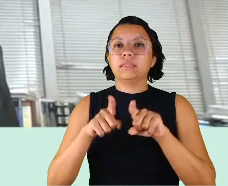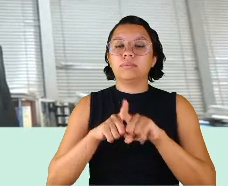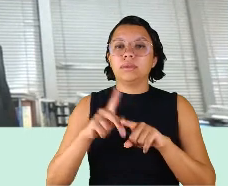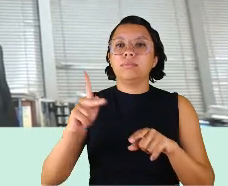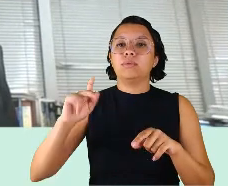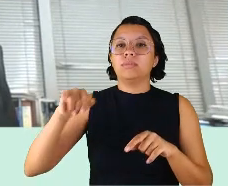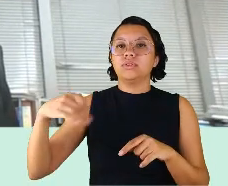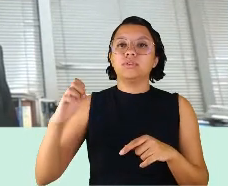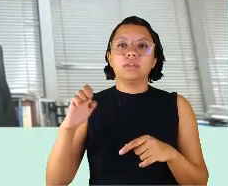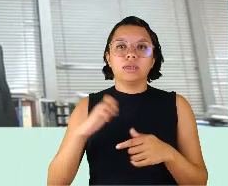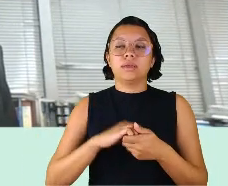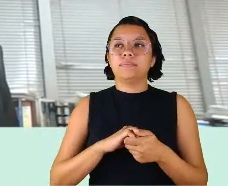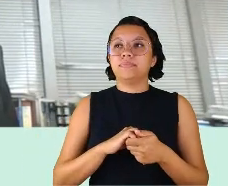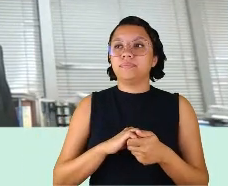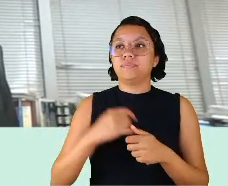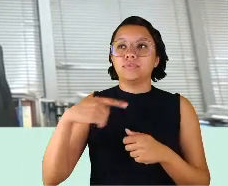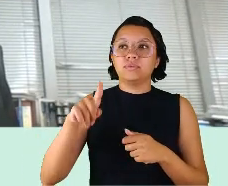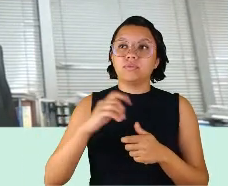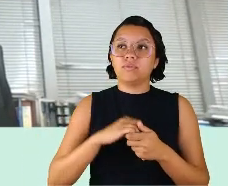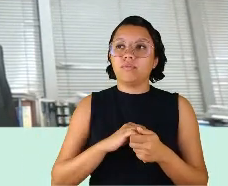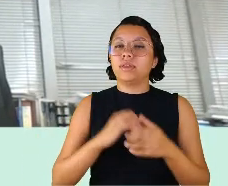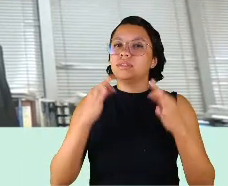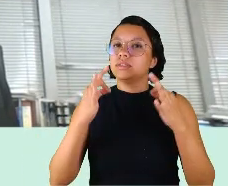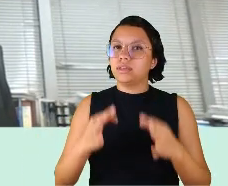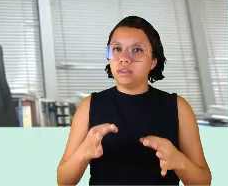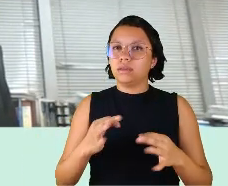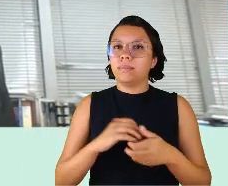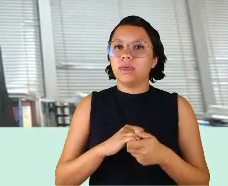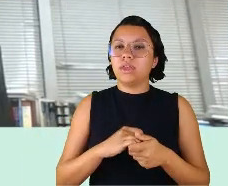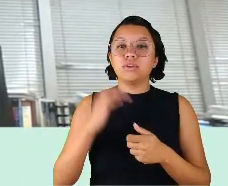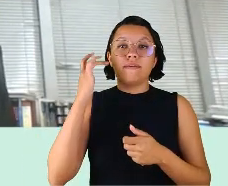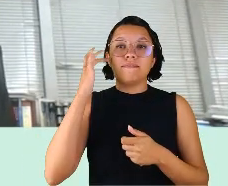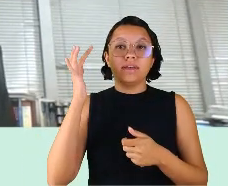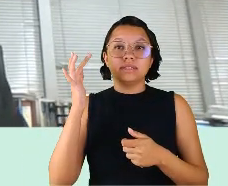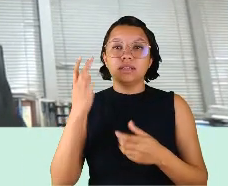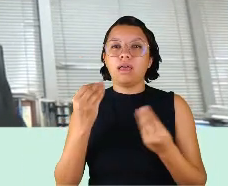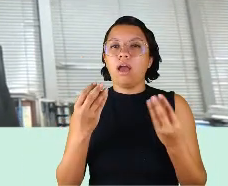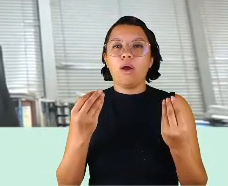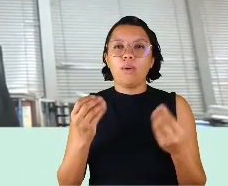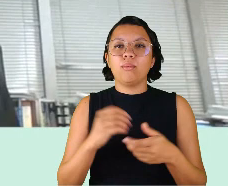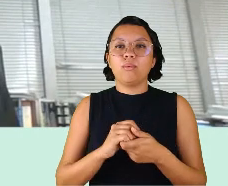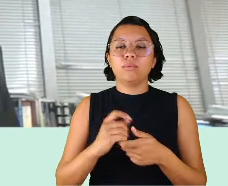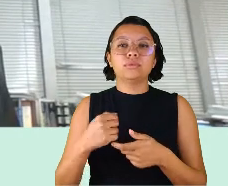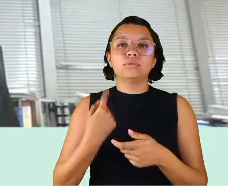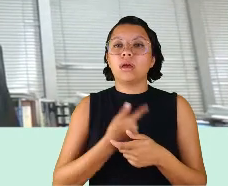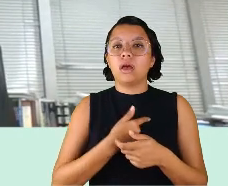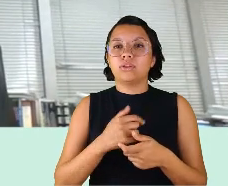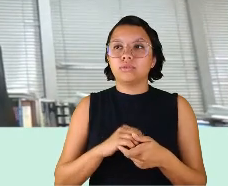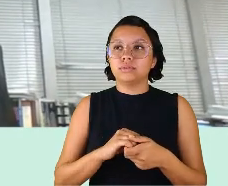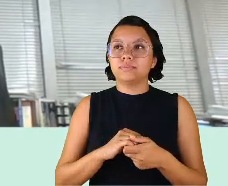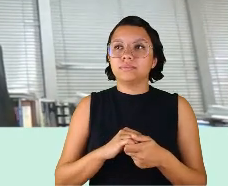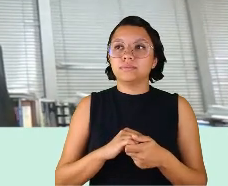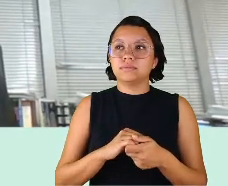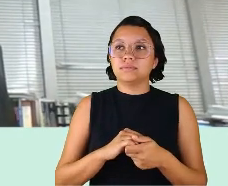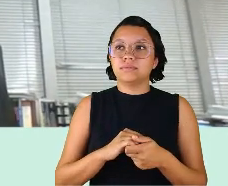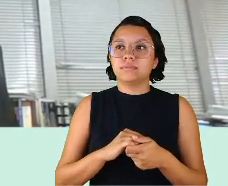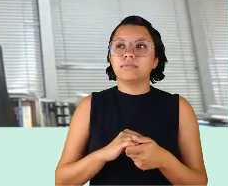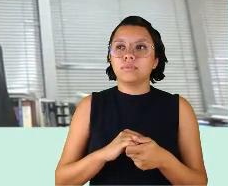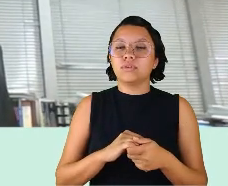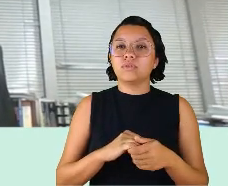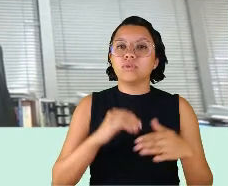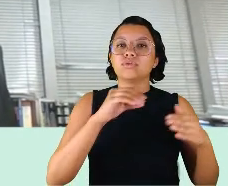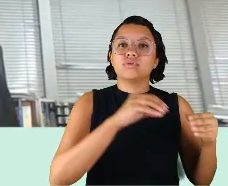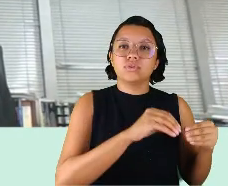PJE, vai certamente facilitar muito, né, o nosso